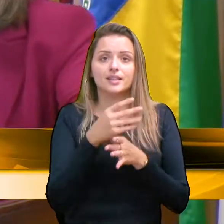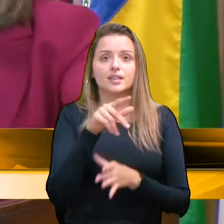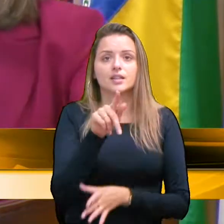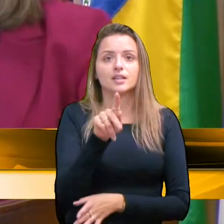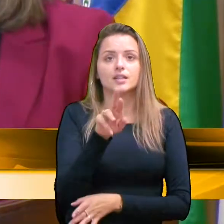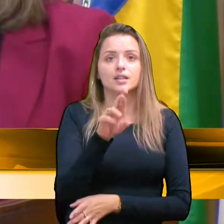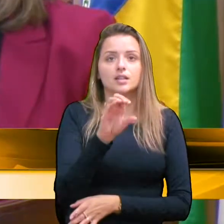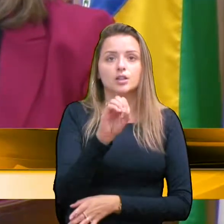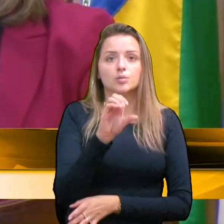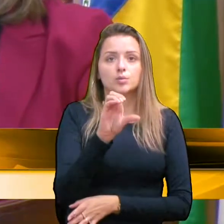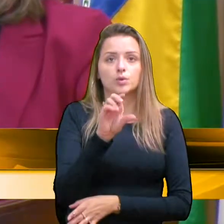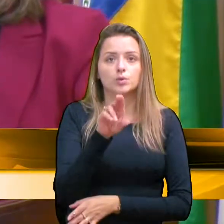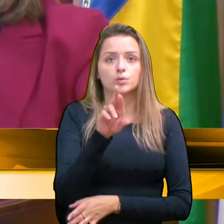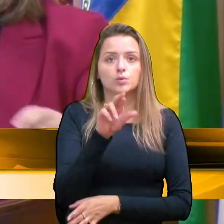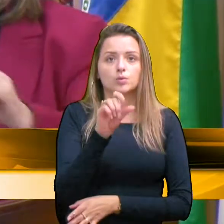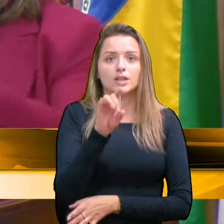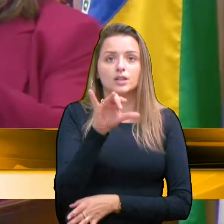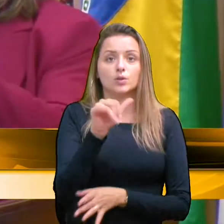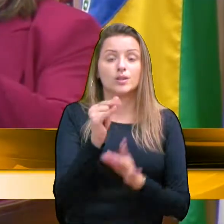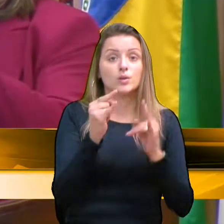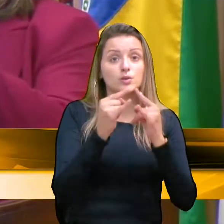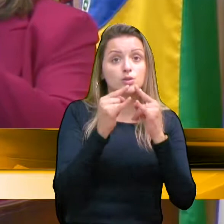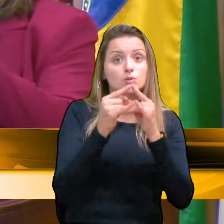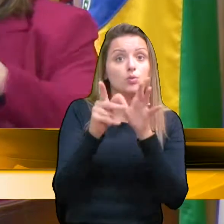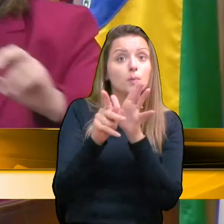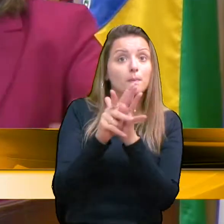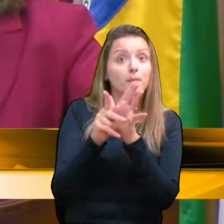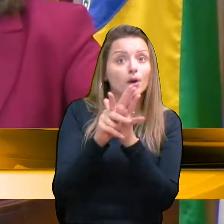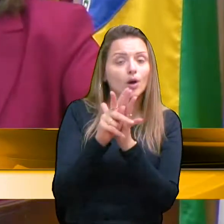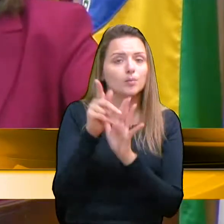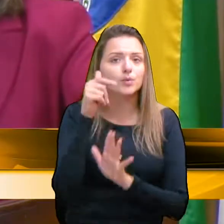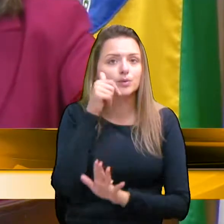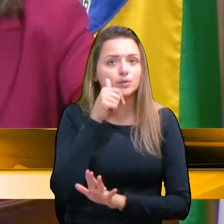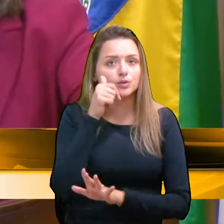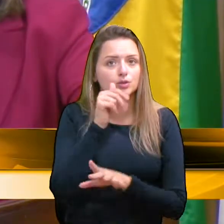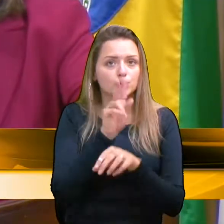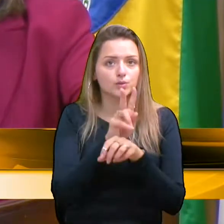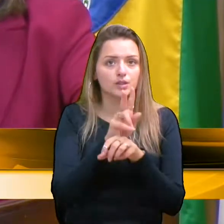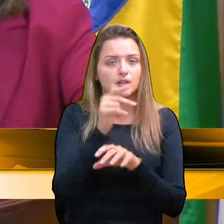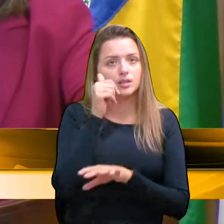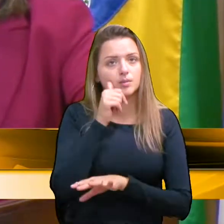Eu acho que os nobres pares, espero que todos tenham recebido.